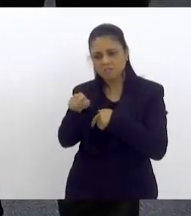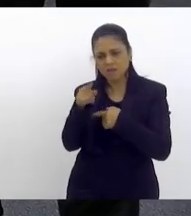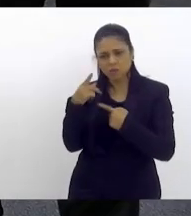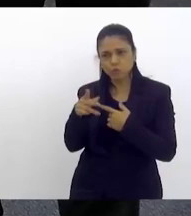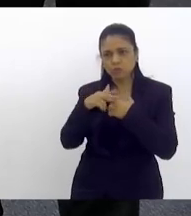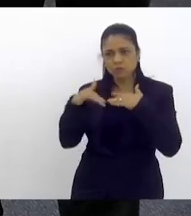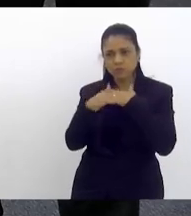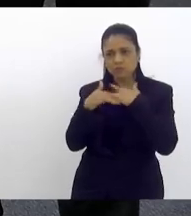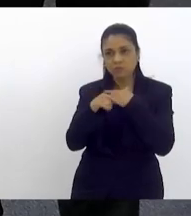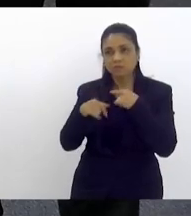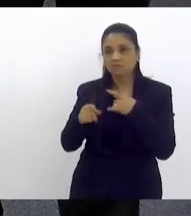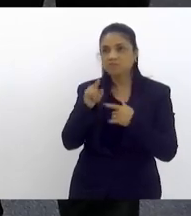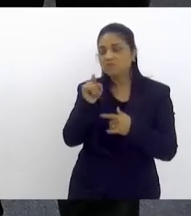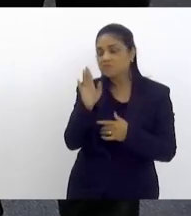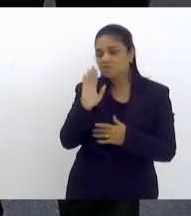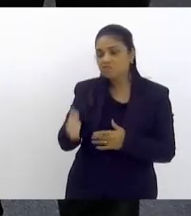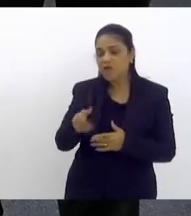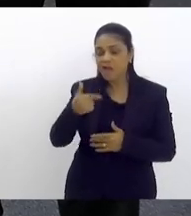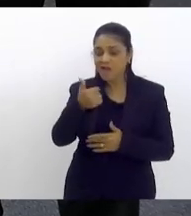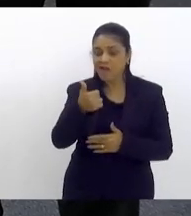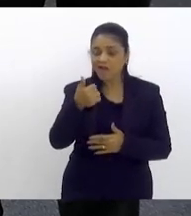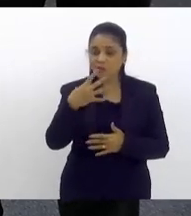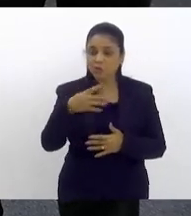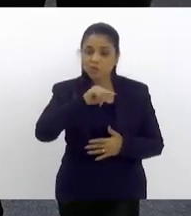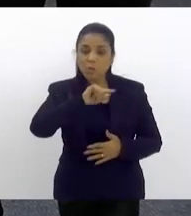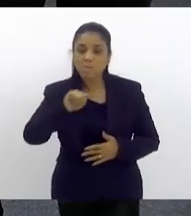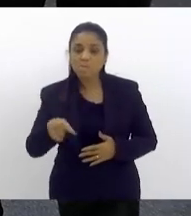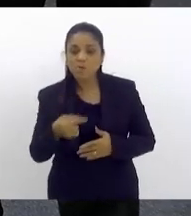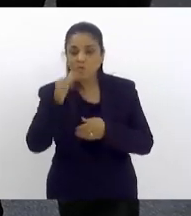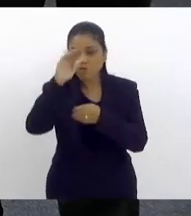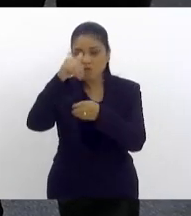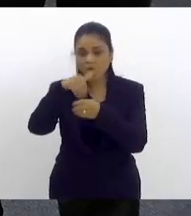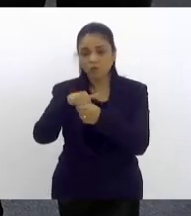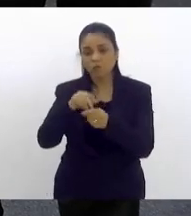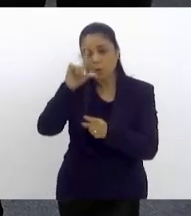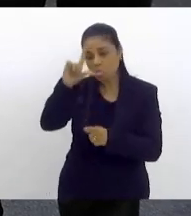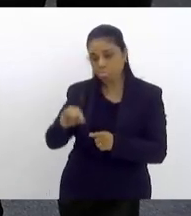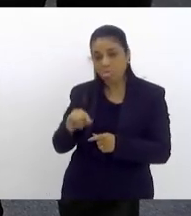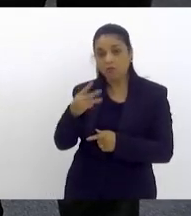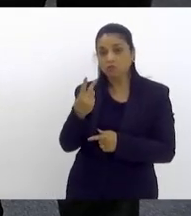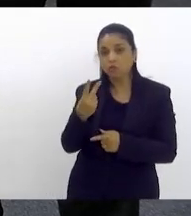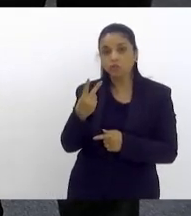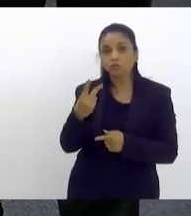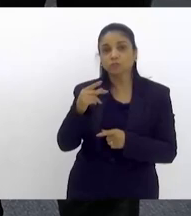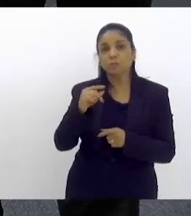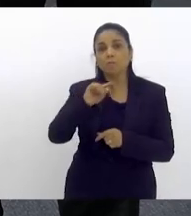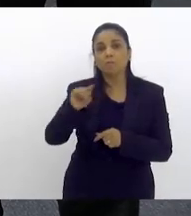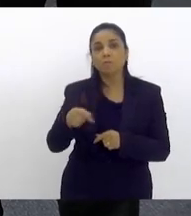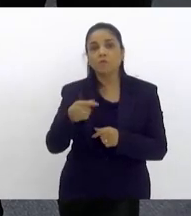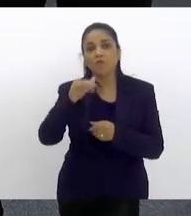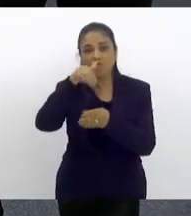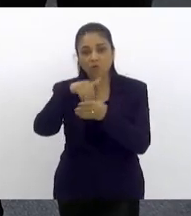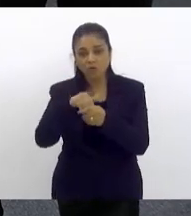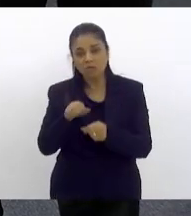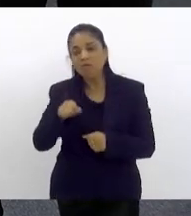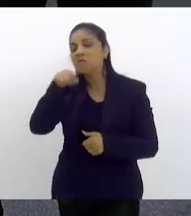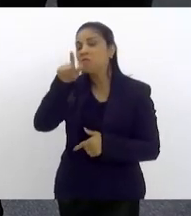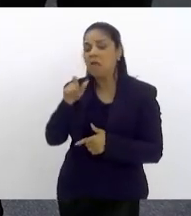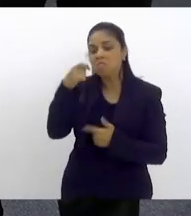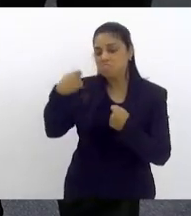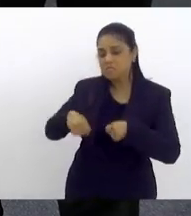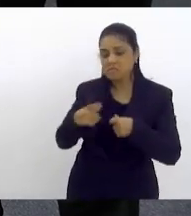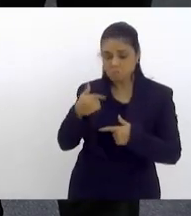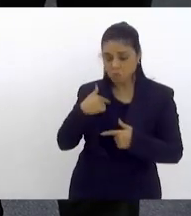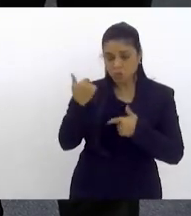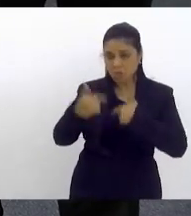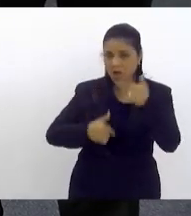14.000 votos na onda do Daniel Silveira depois caiu para dois e pouco enquanto eu fui mais votado duas vezes então se tem alguém que precisa dizer quanto ao meu